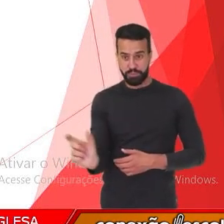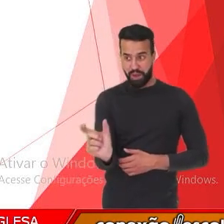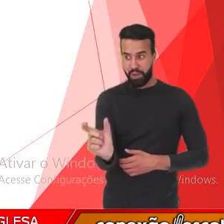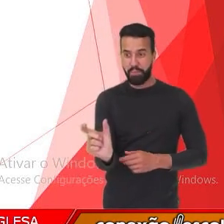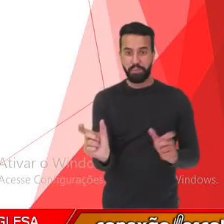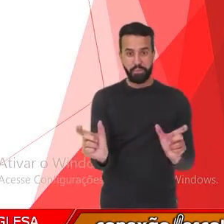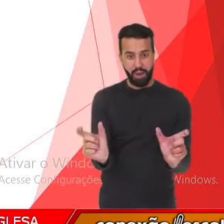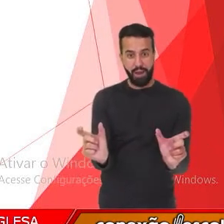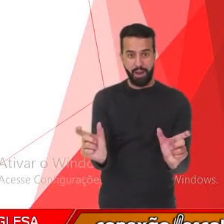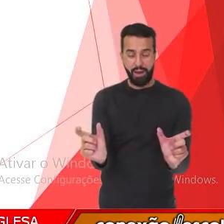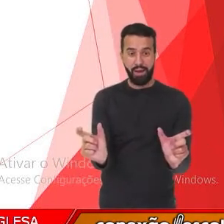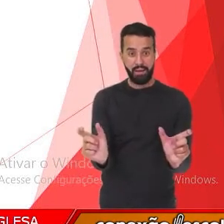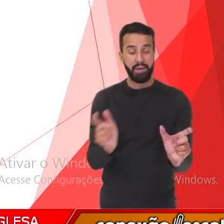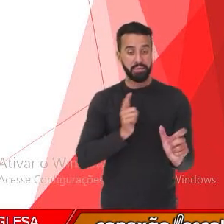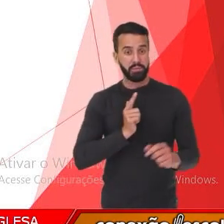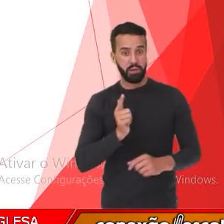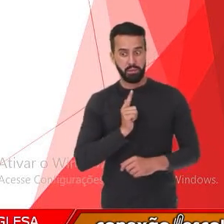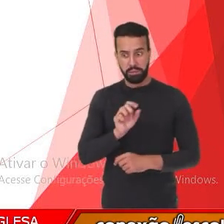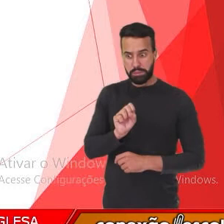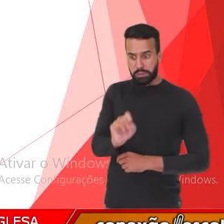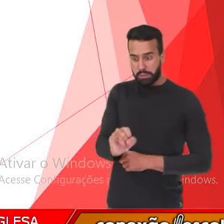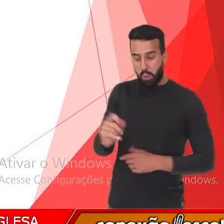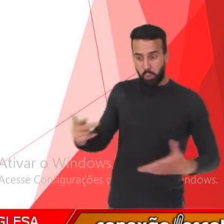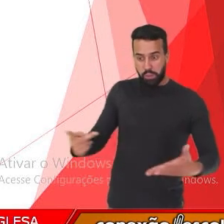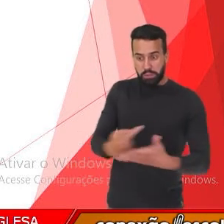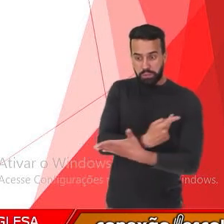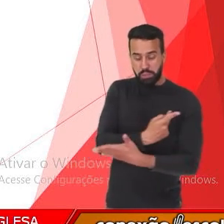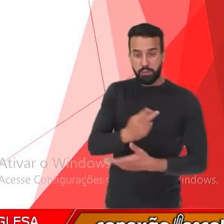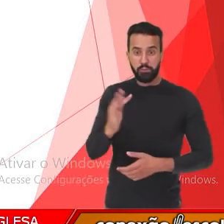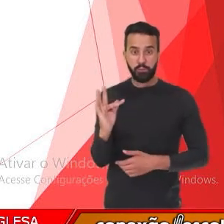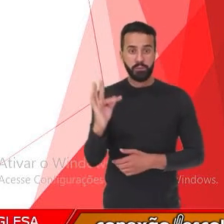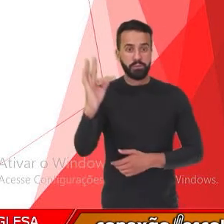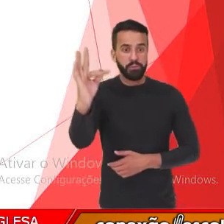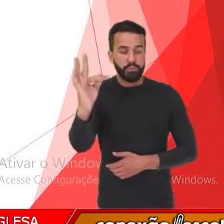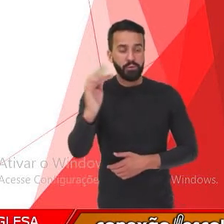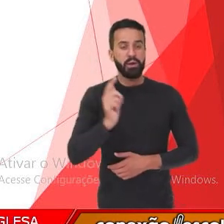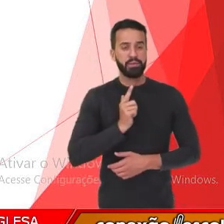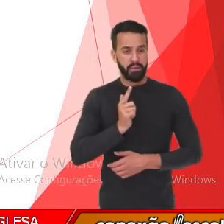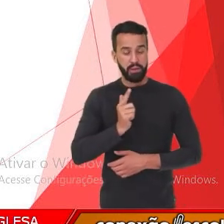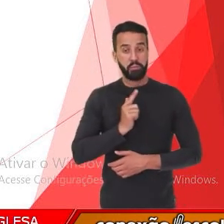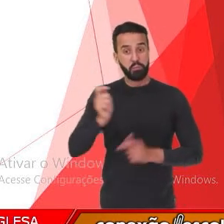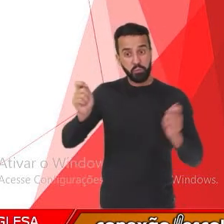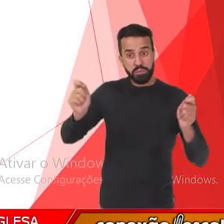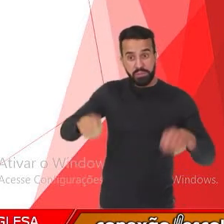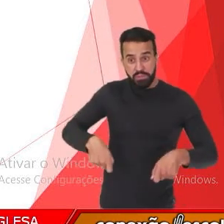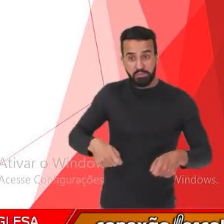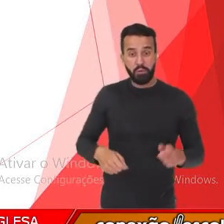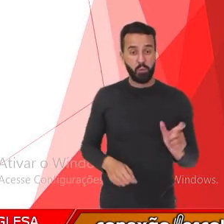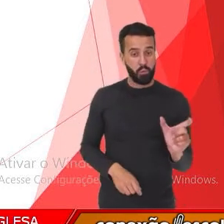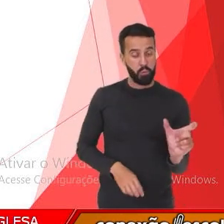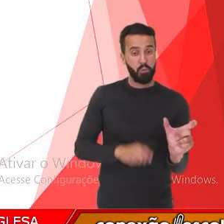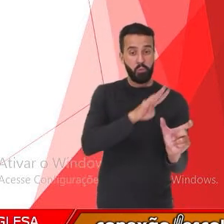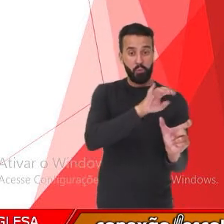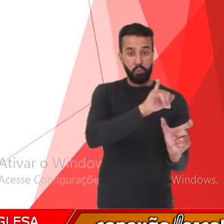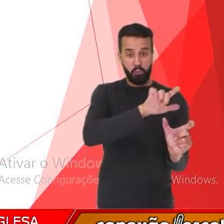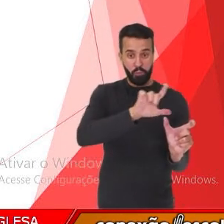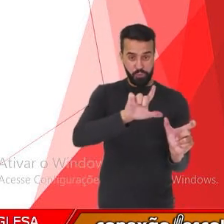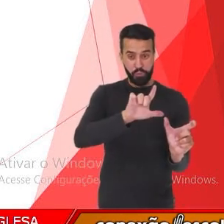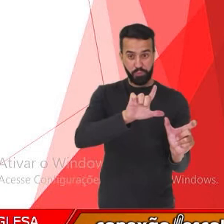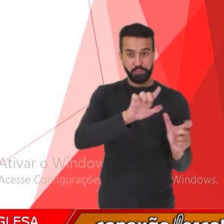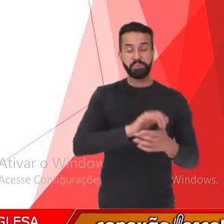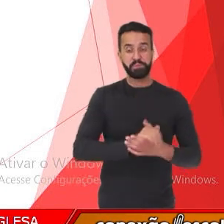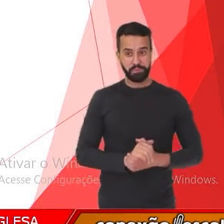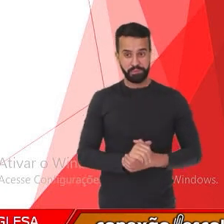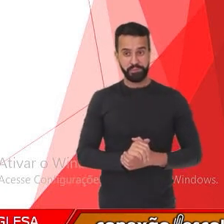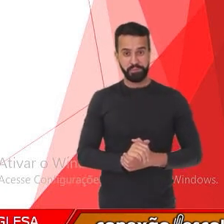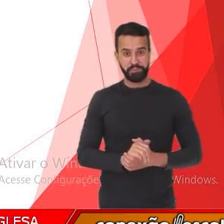essa condicional de algo que pode acontecer no futuro, nós temos como opção o will, ok?